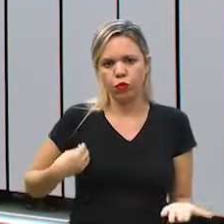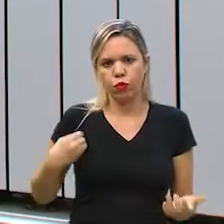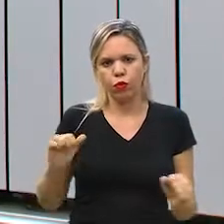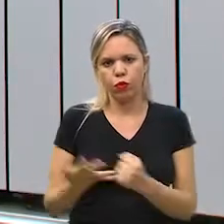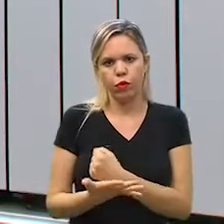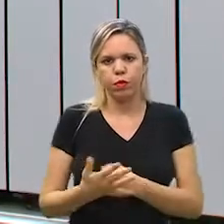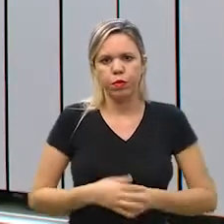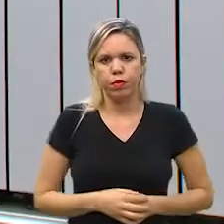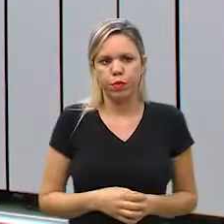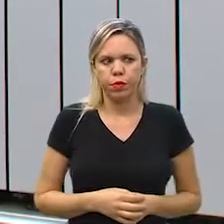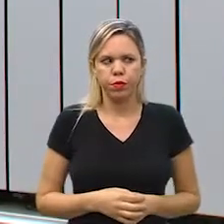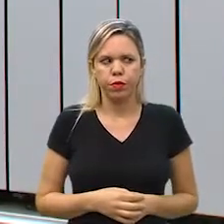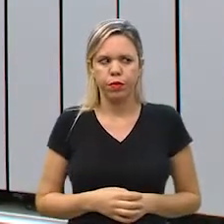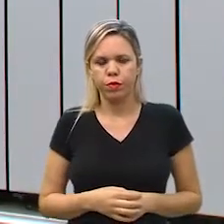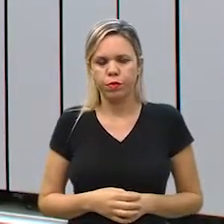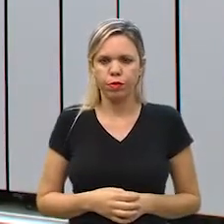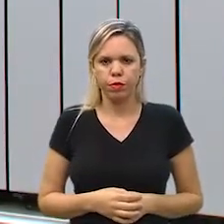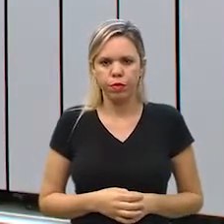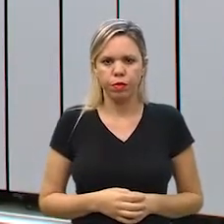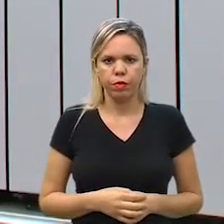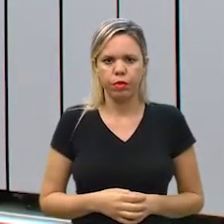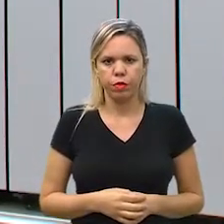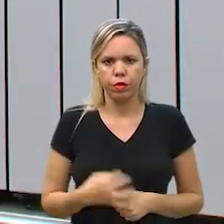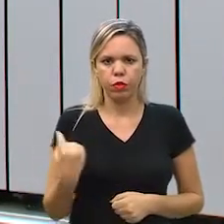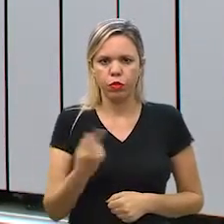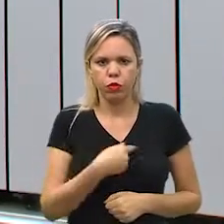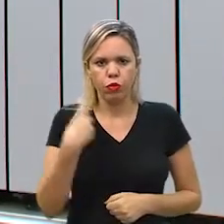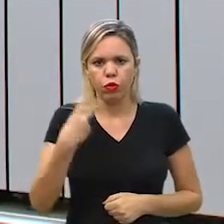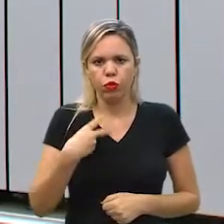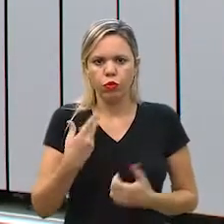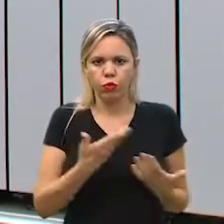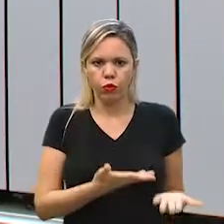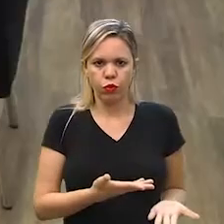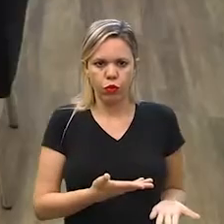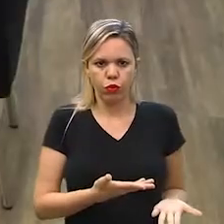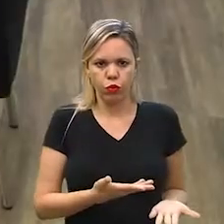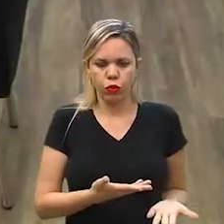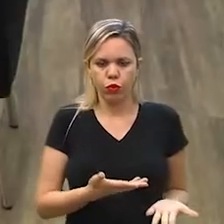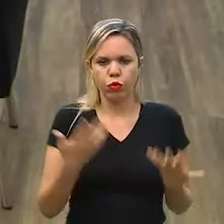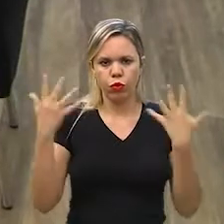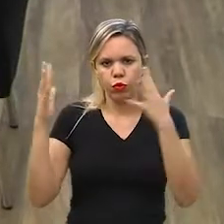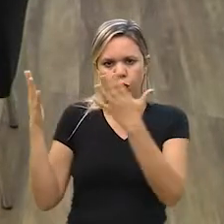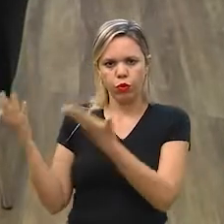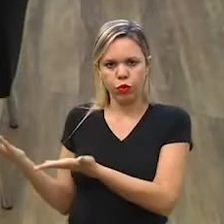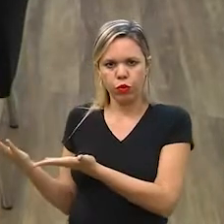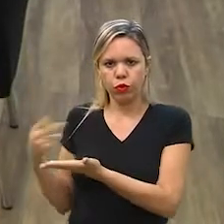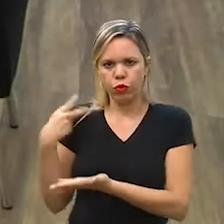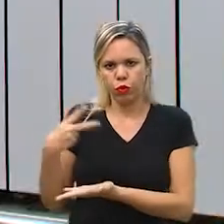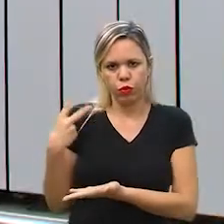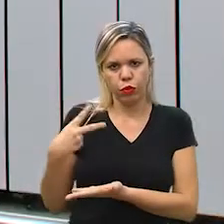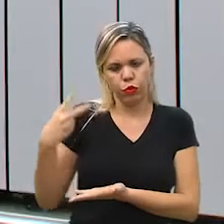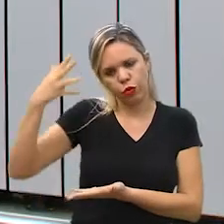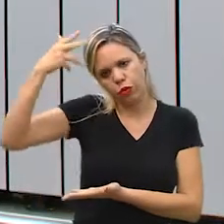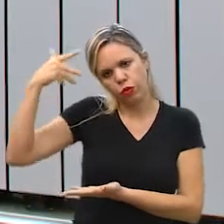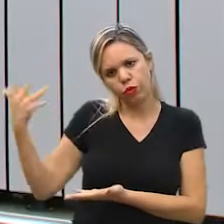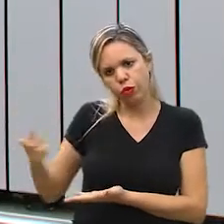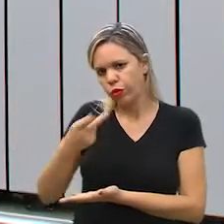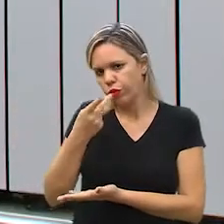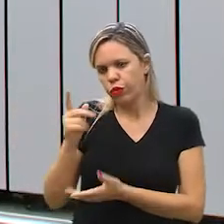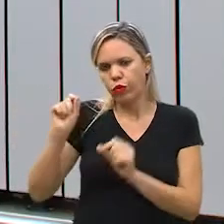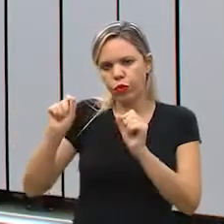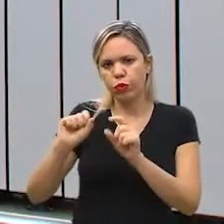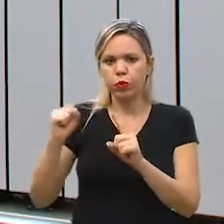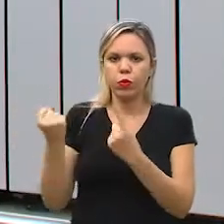Covid. E aquilo que o nosso vereador, e quero parabenizar ele, falou, a